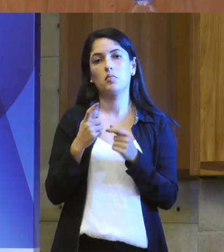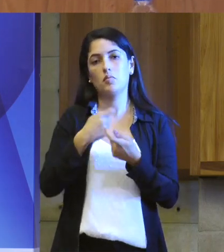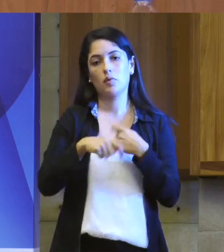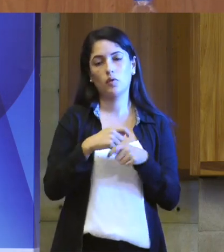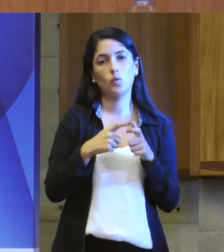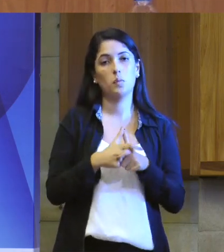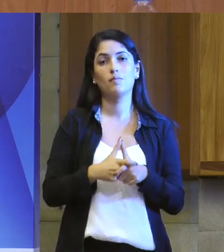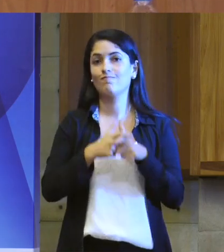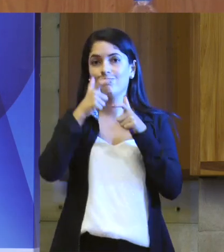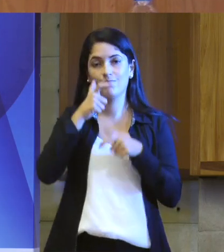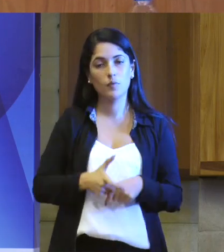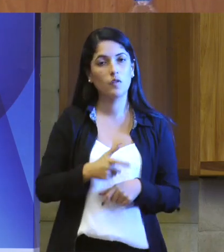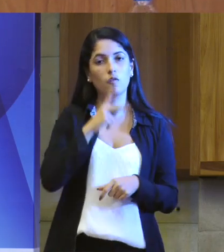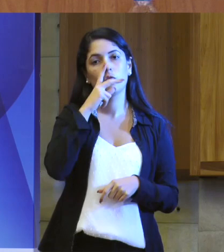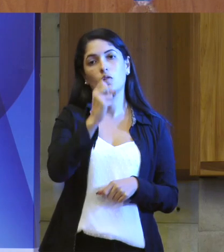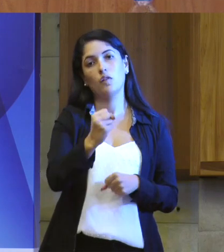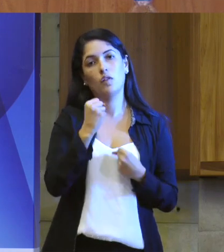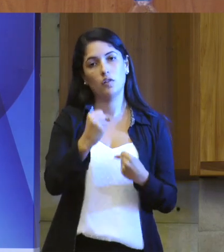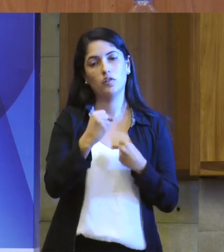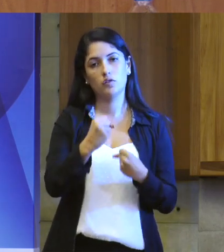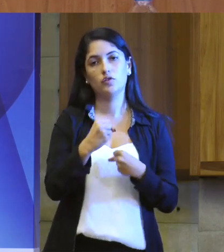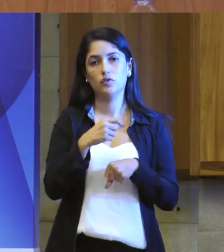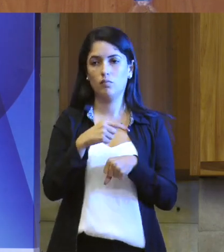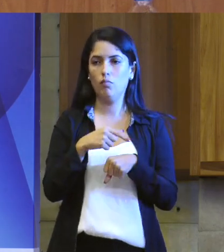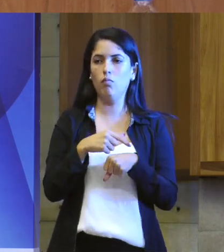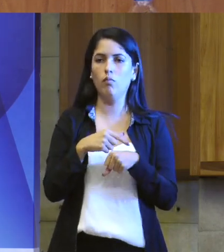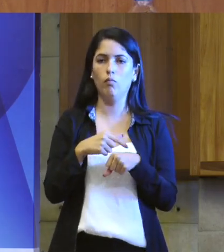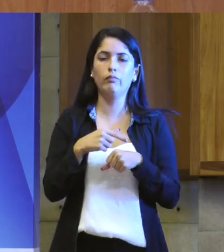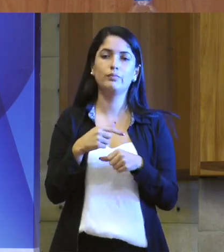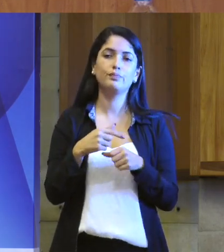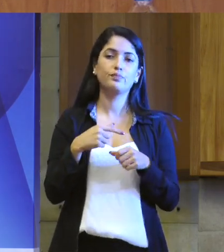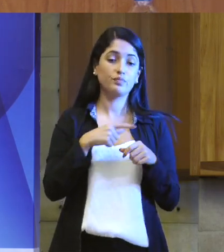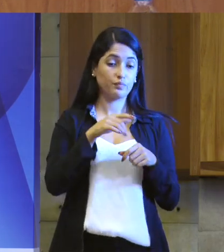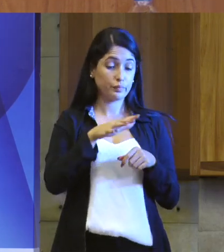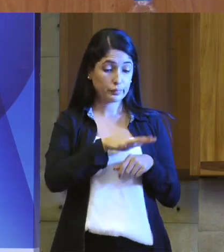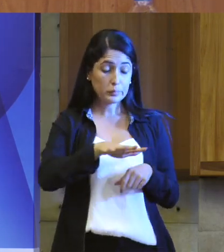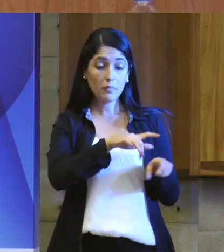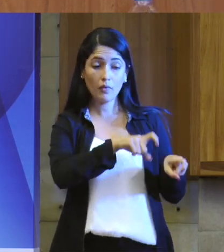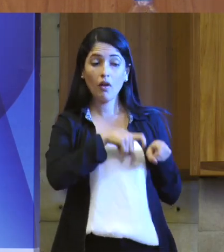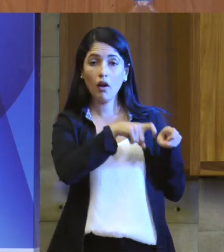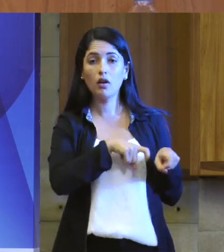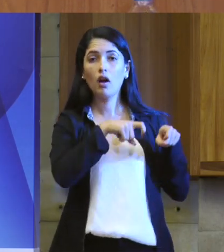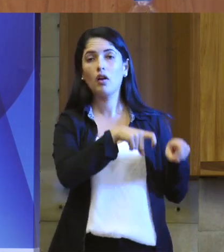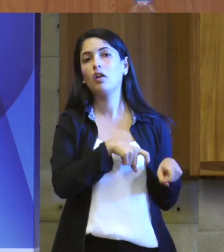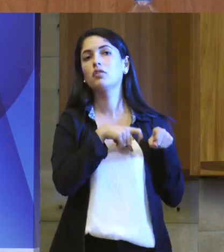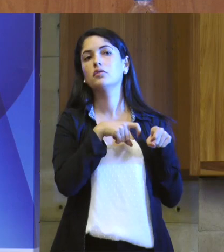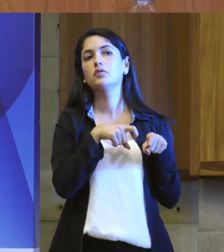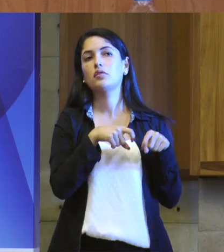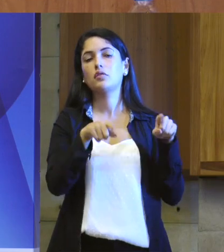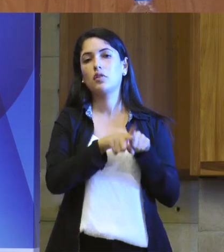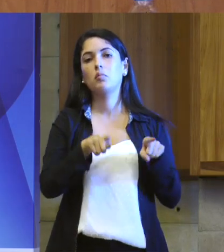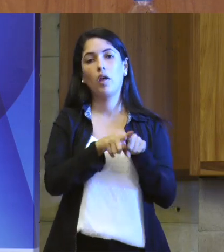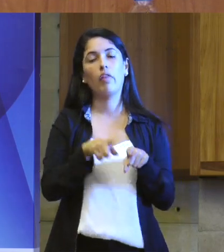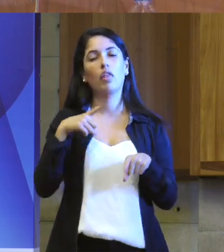no setor agropecuário eo marco certamente vai falar disso é e que a negociação duro ver e ao mesmo tempo é um país